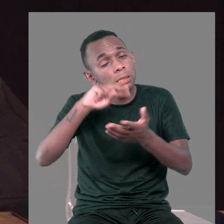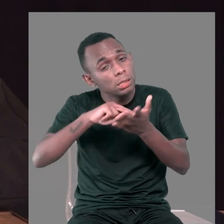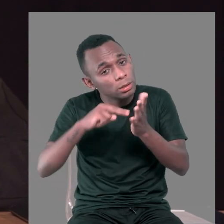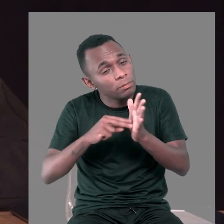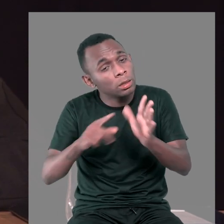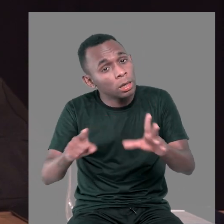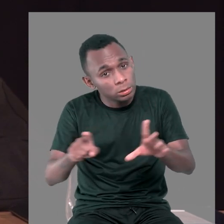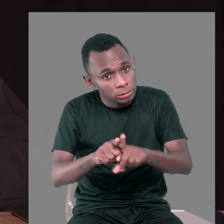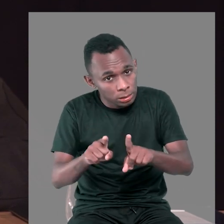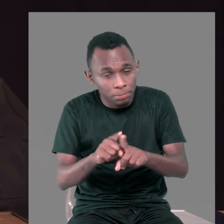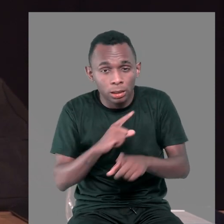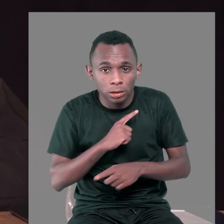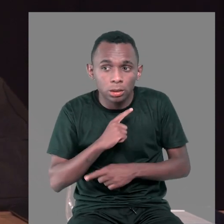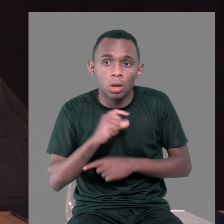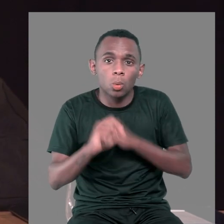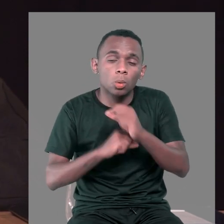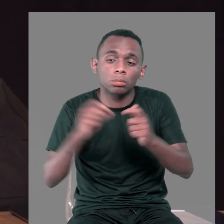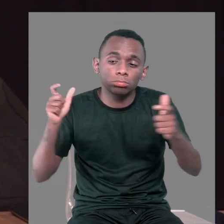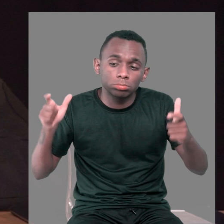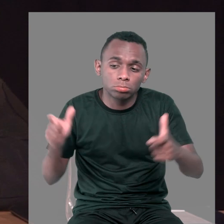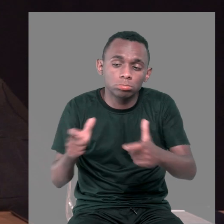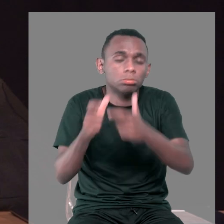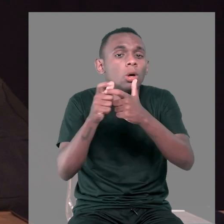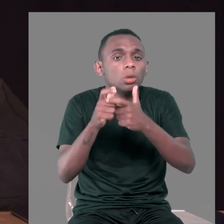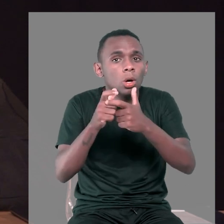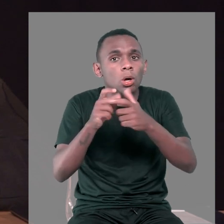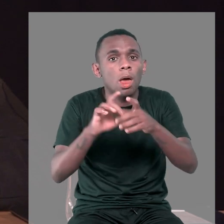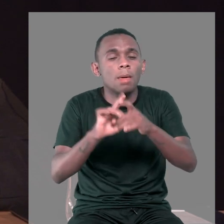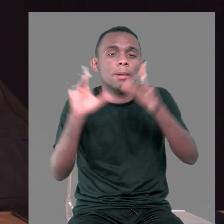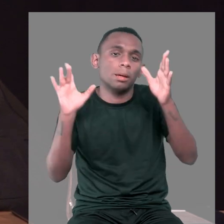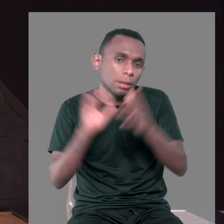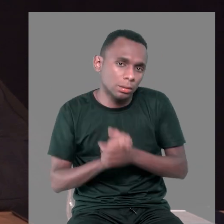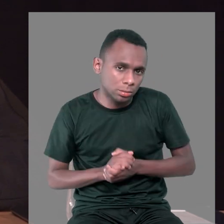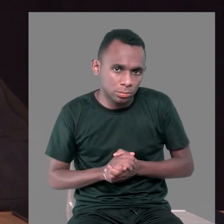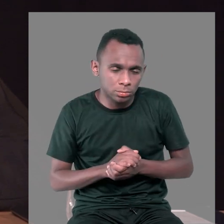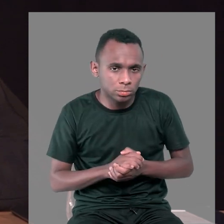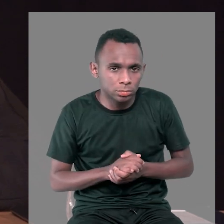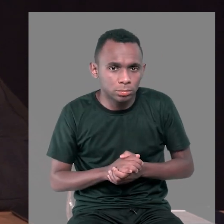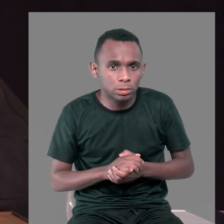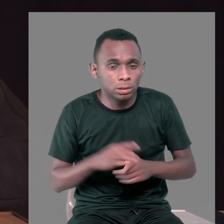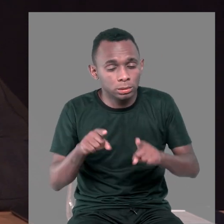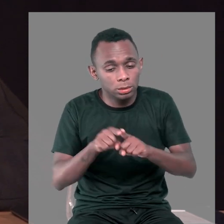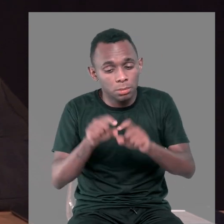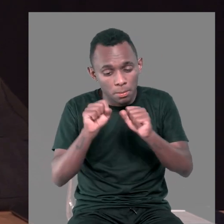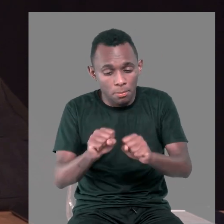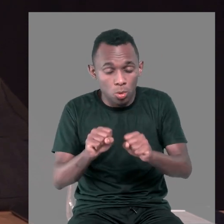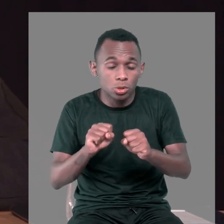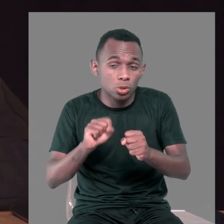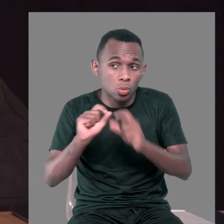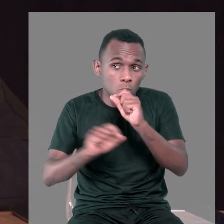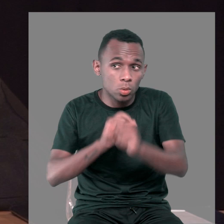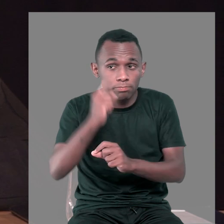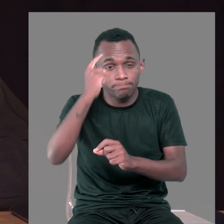de legitimação, né? E de legitimação de qualquer projeto político, desde que encontre